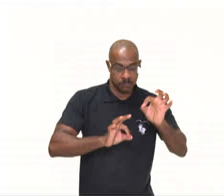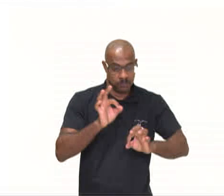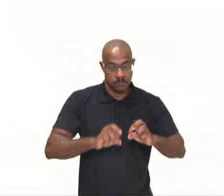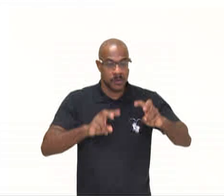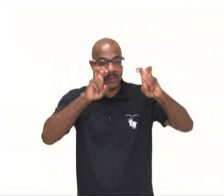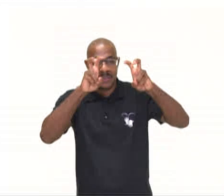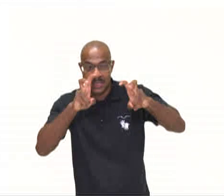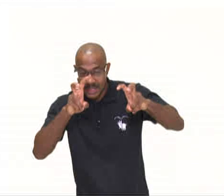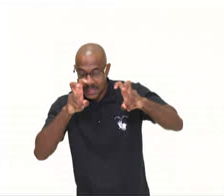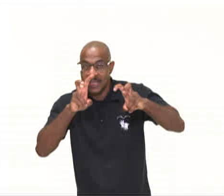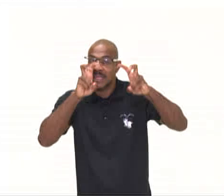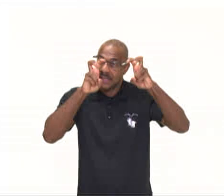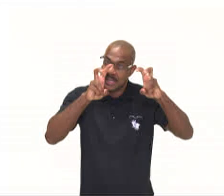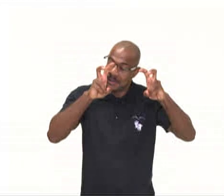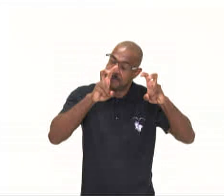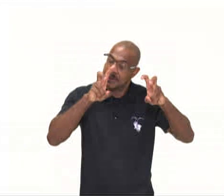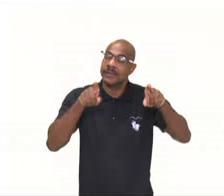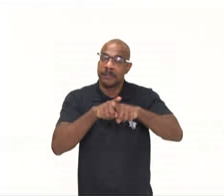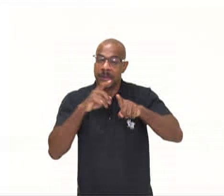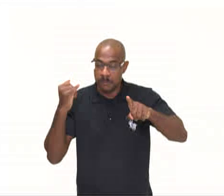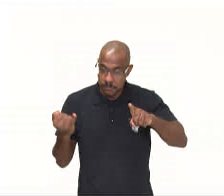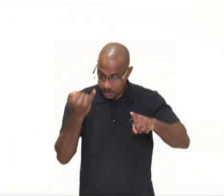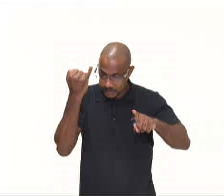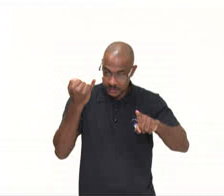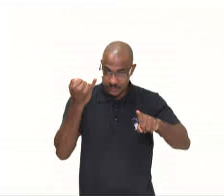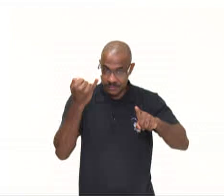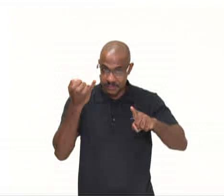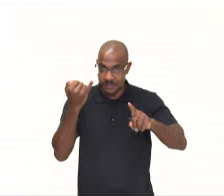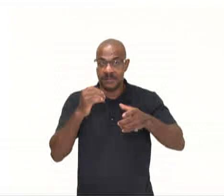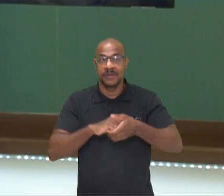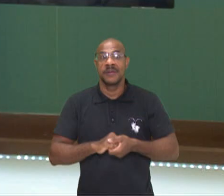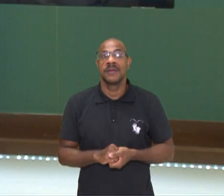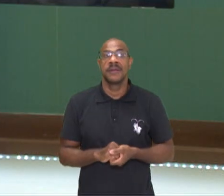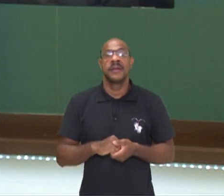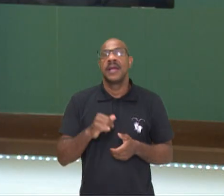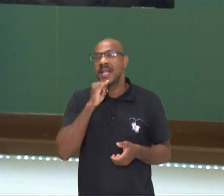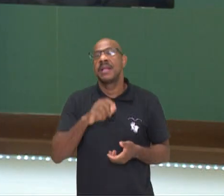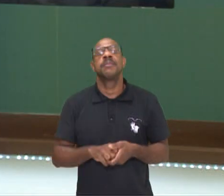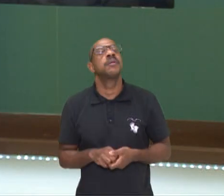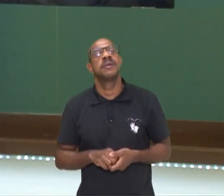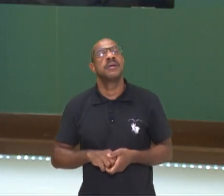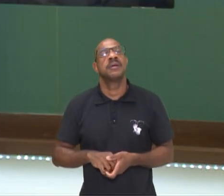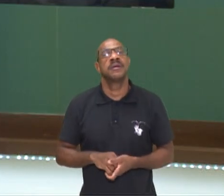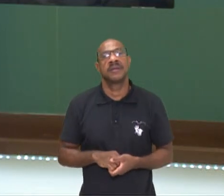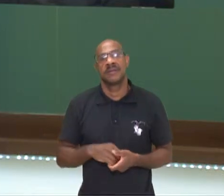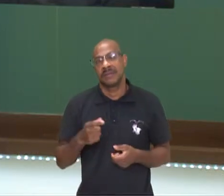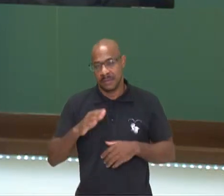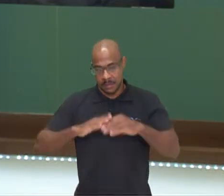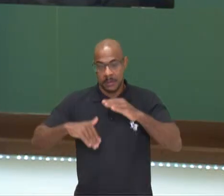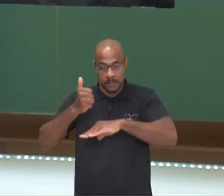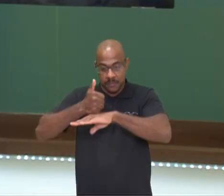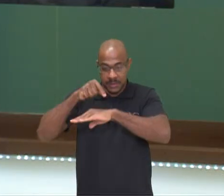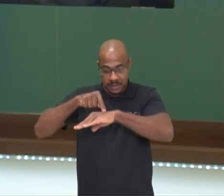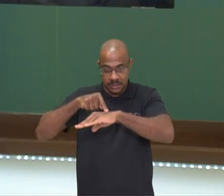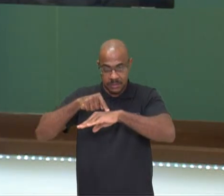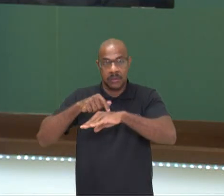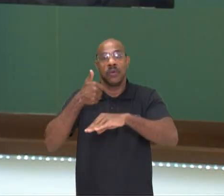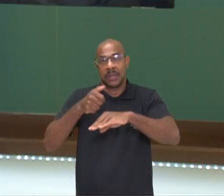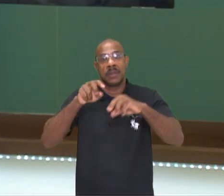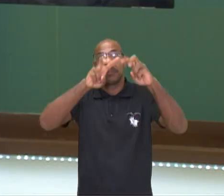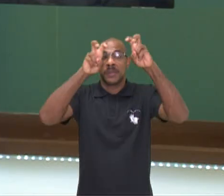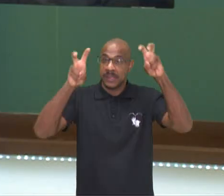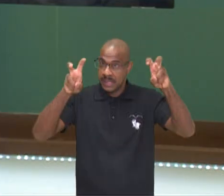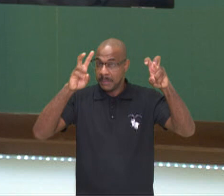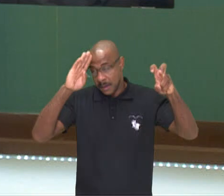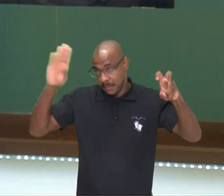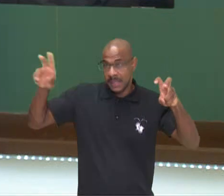e assunto ou temas importância e se você quer falar sobre a profissão vai falar sua profissão boa e